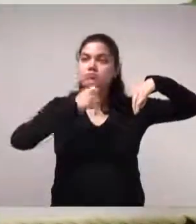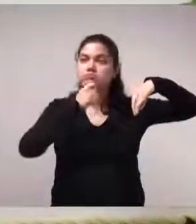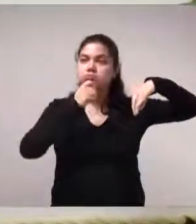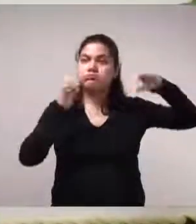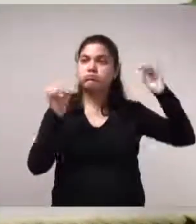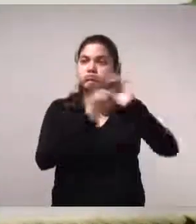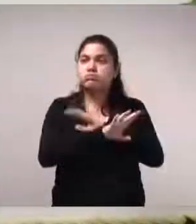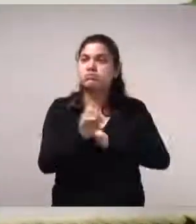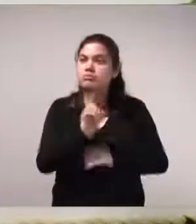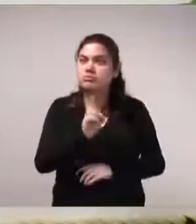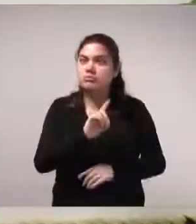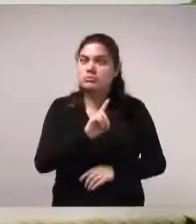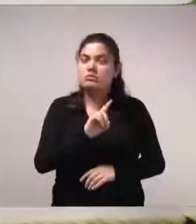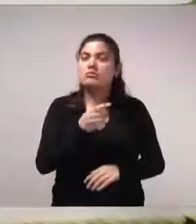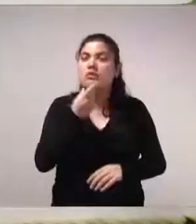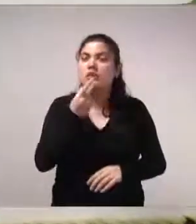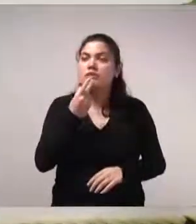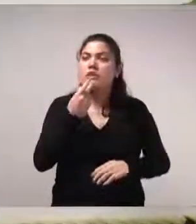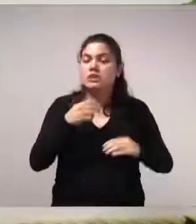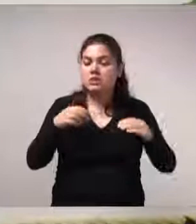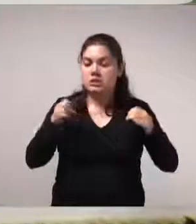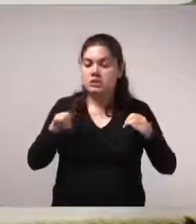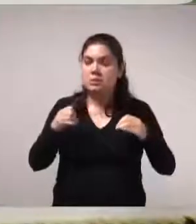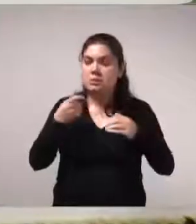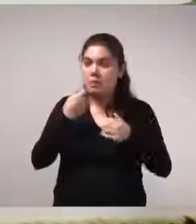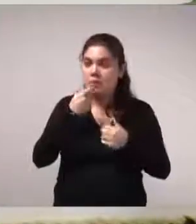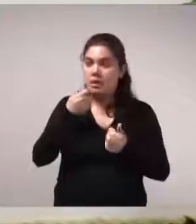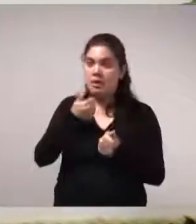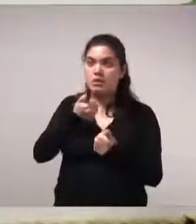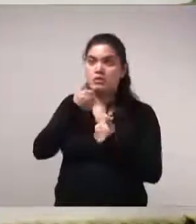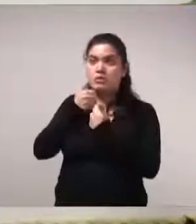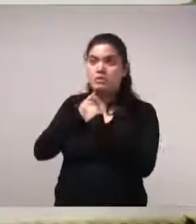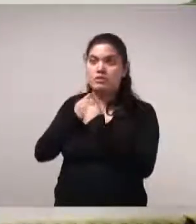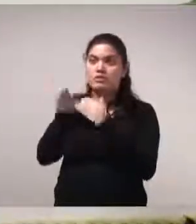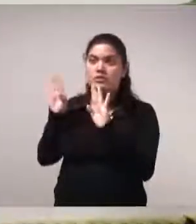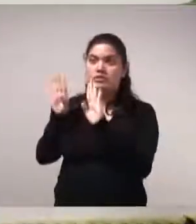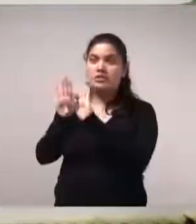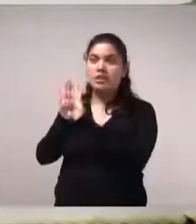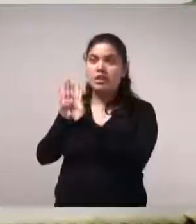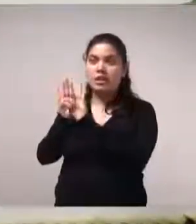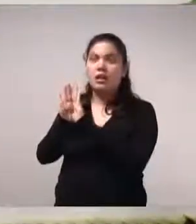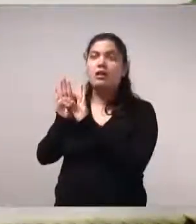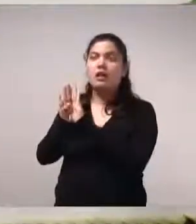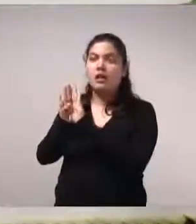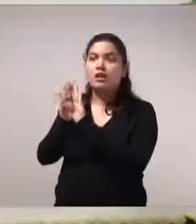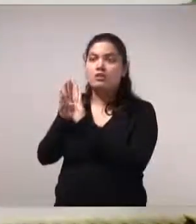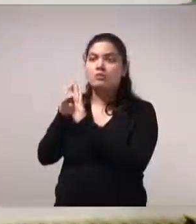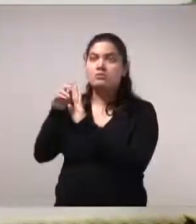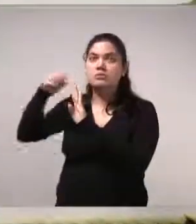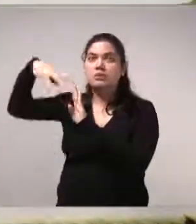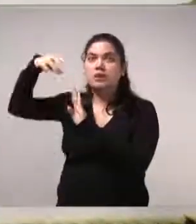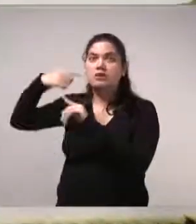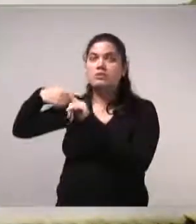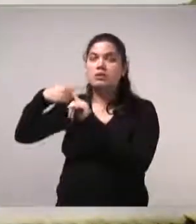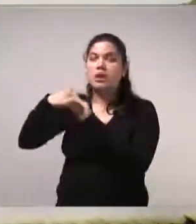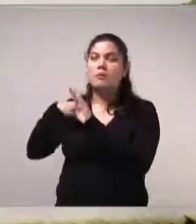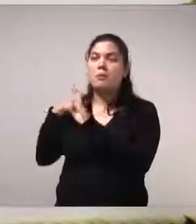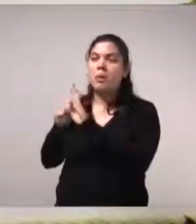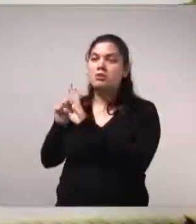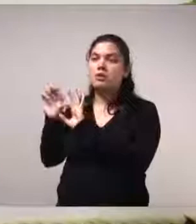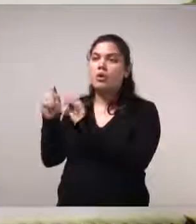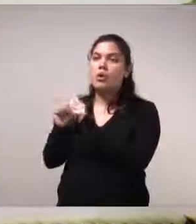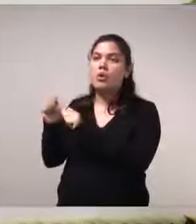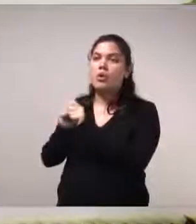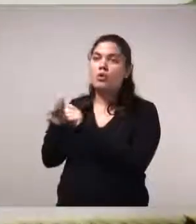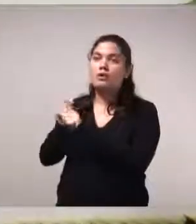Então, recomenda-se que essas fileiras que ficam perto da janela possam ser apagadas, independente daquela que fica mais distante, para que eu possa controlar,